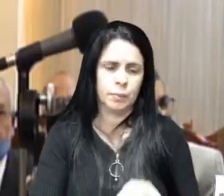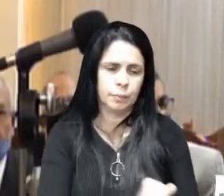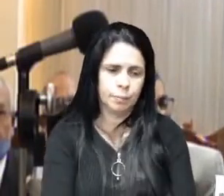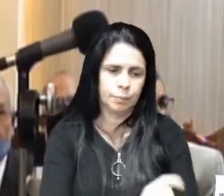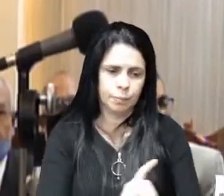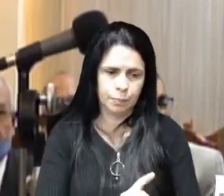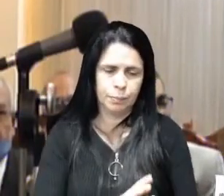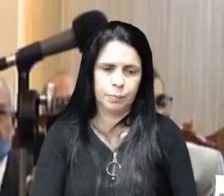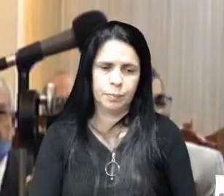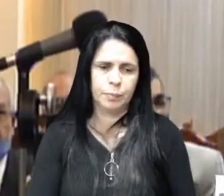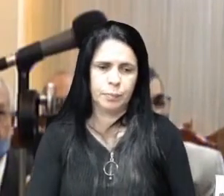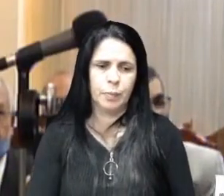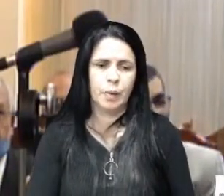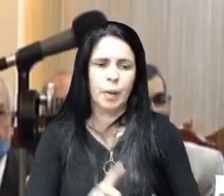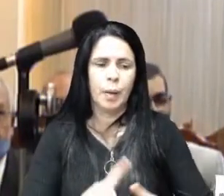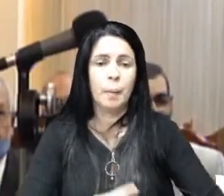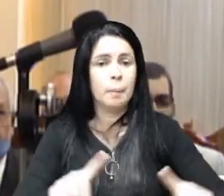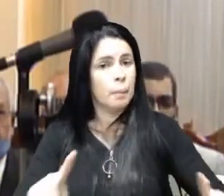antes